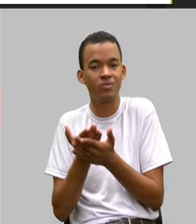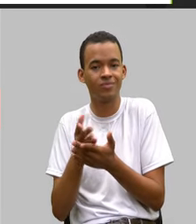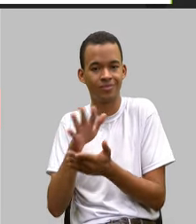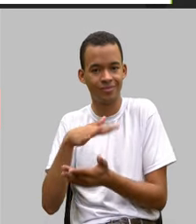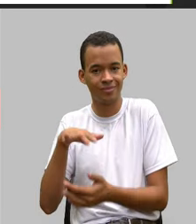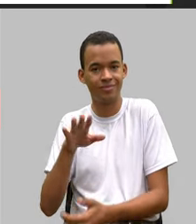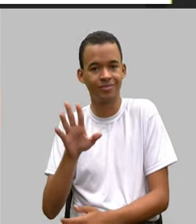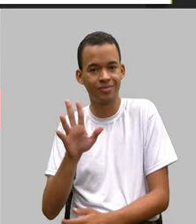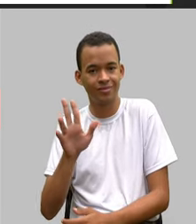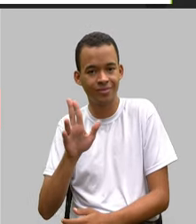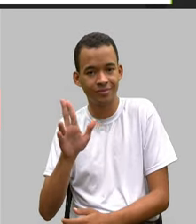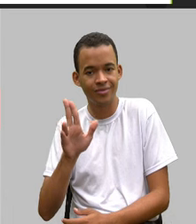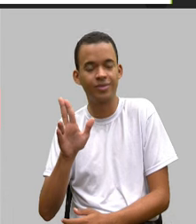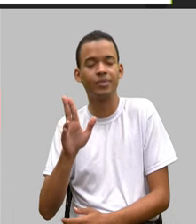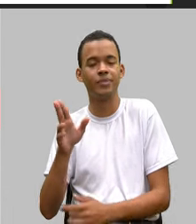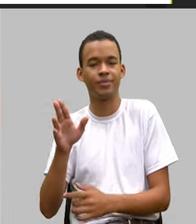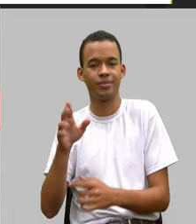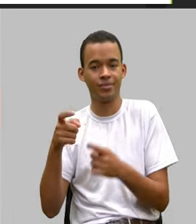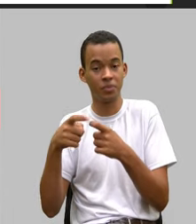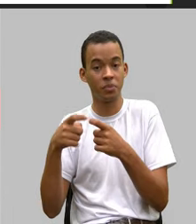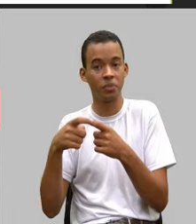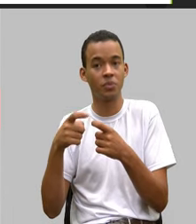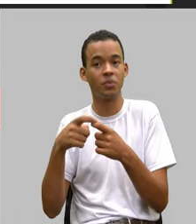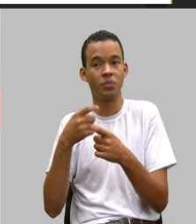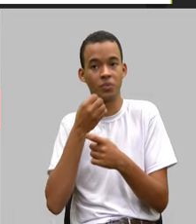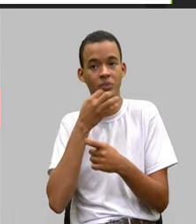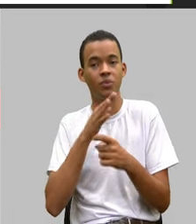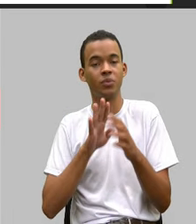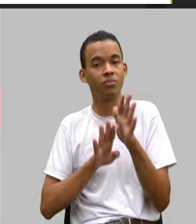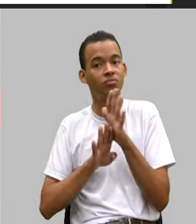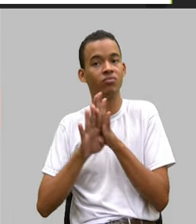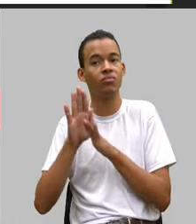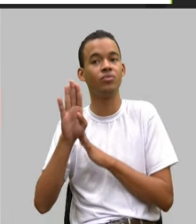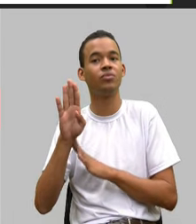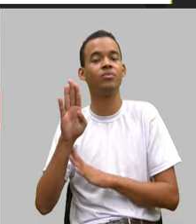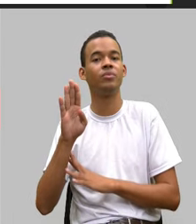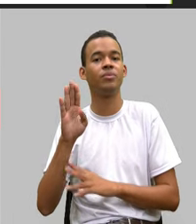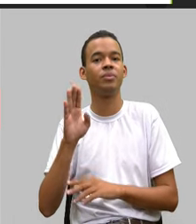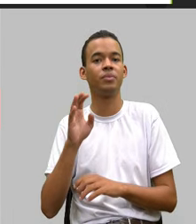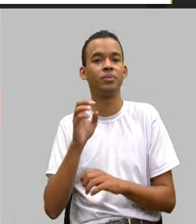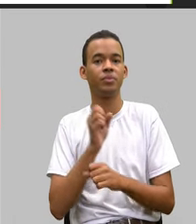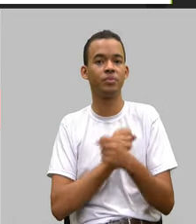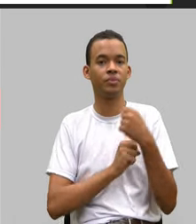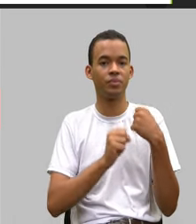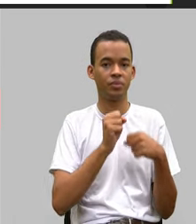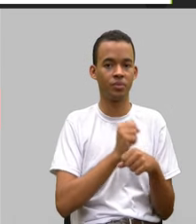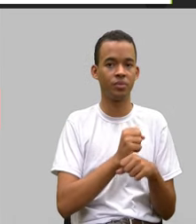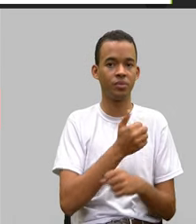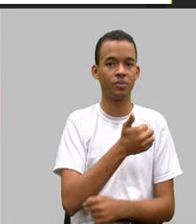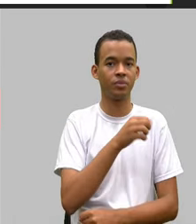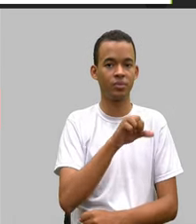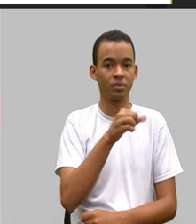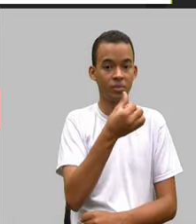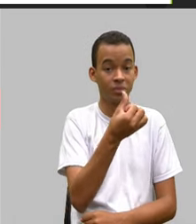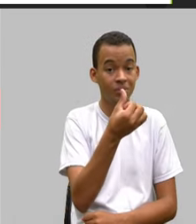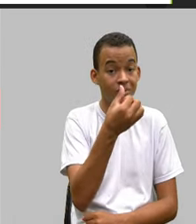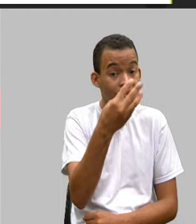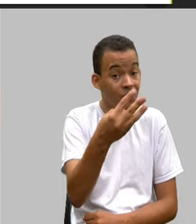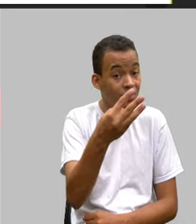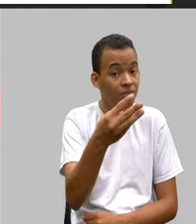da cannabis para fins medicinais muita gente disse que foram descobertos em 1963 não foi descoberto